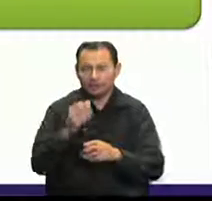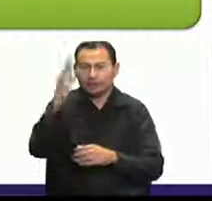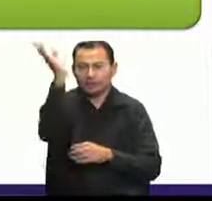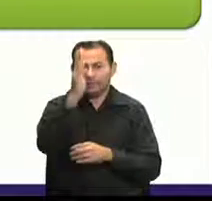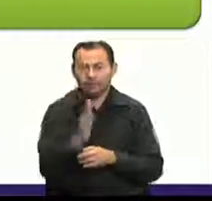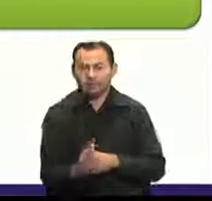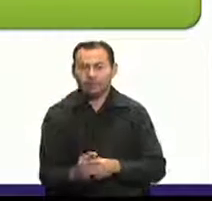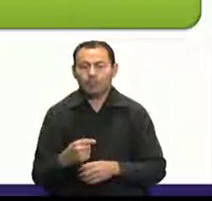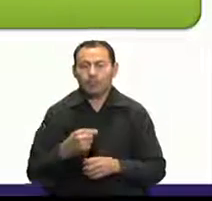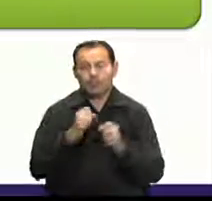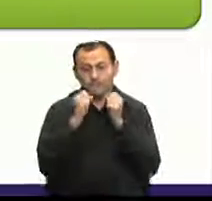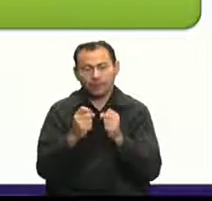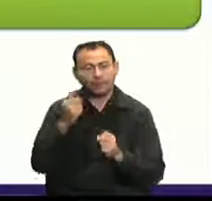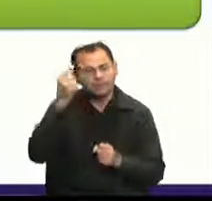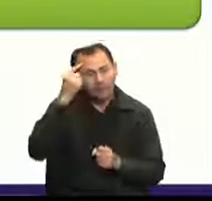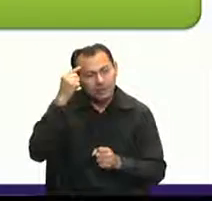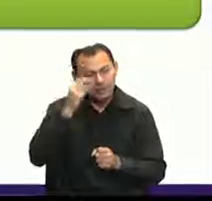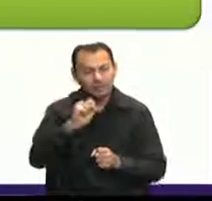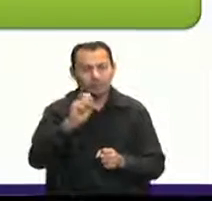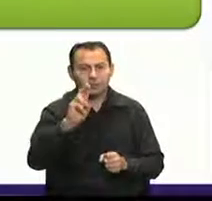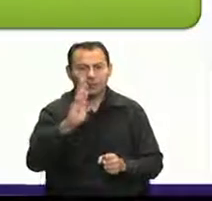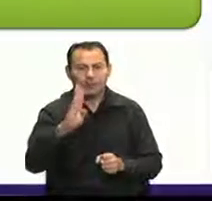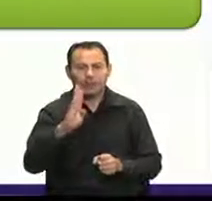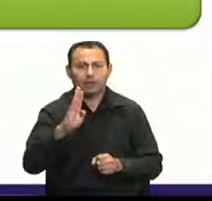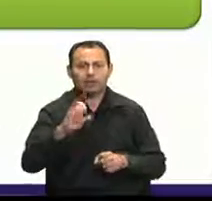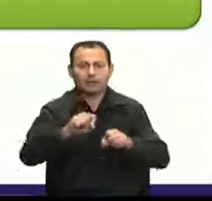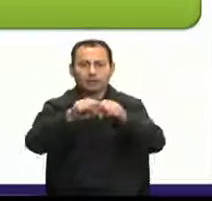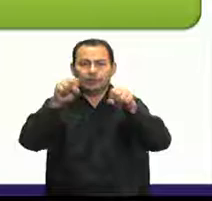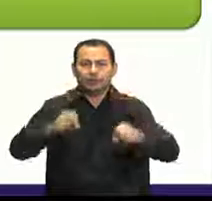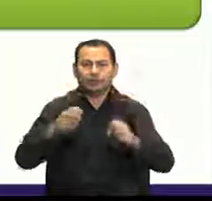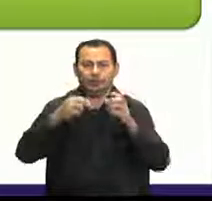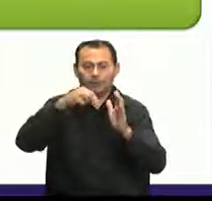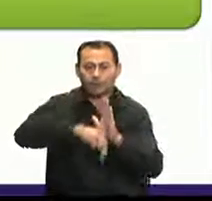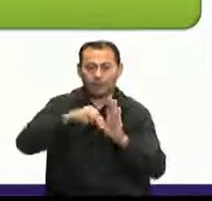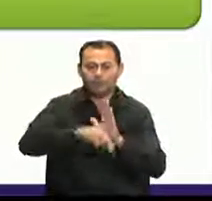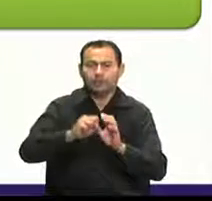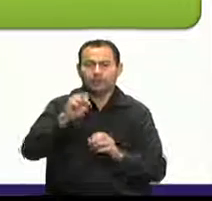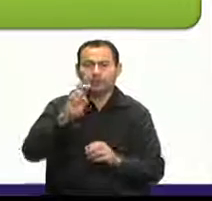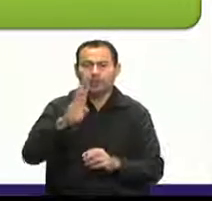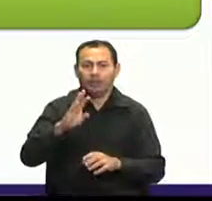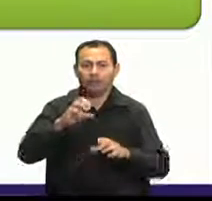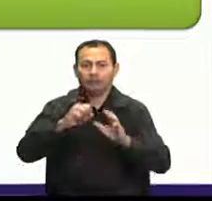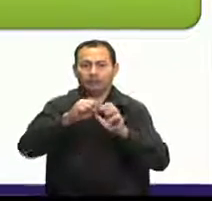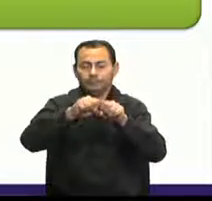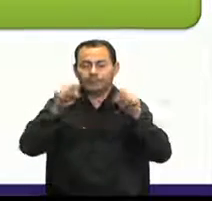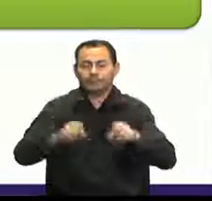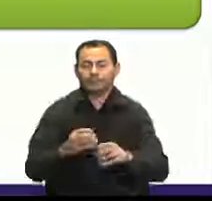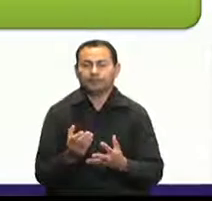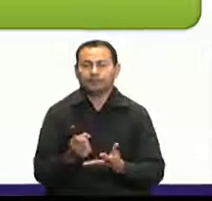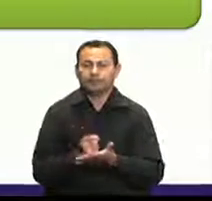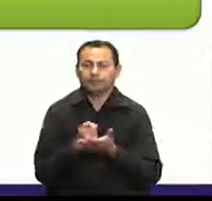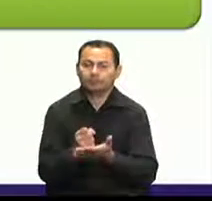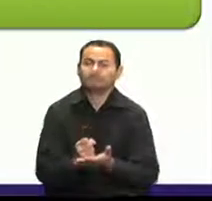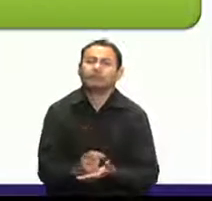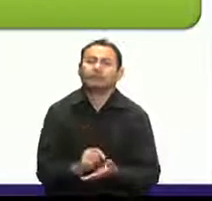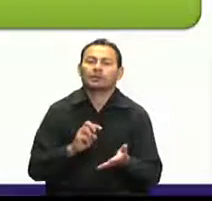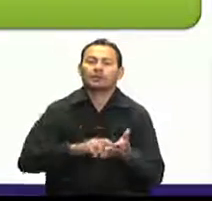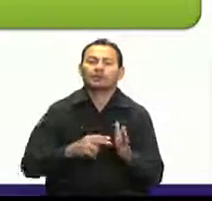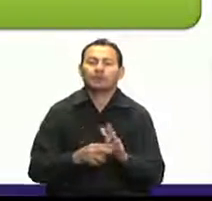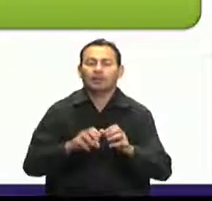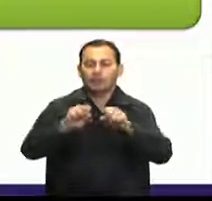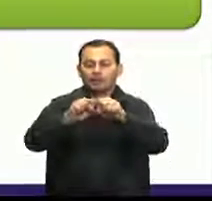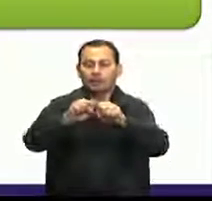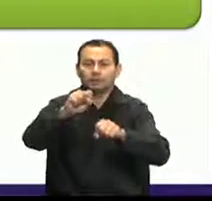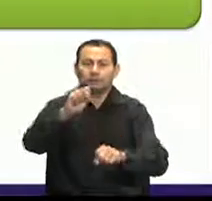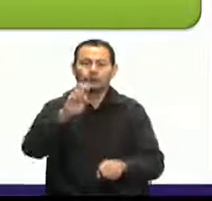nacional posso pensar no subsistema normativo no subsistema em termos de intermediação que é o subsistema